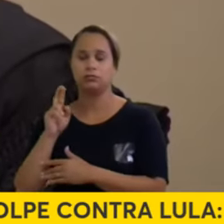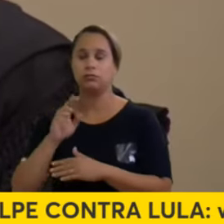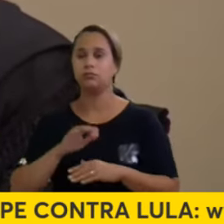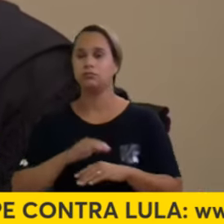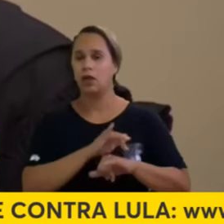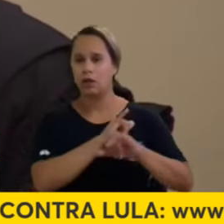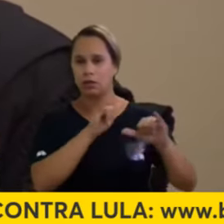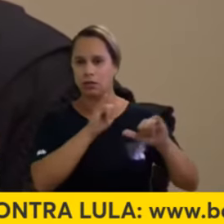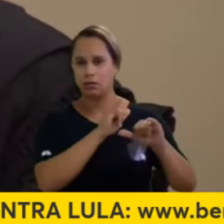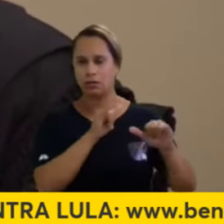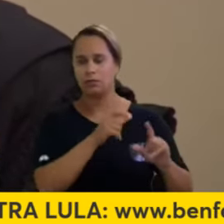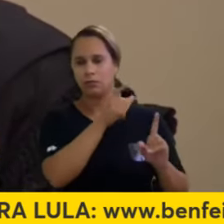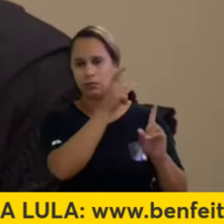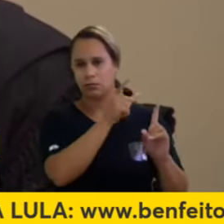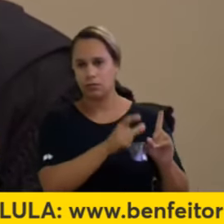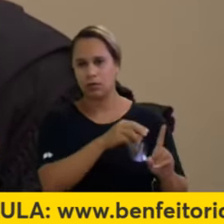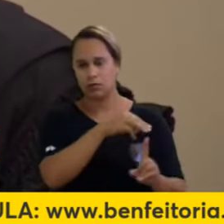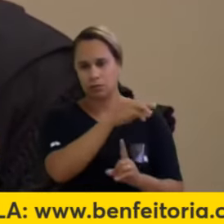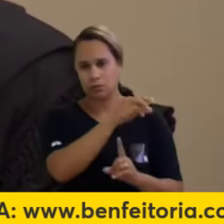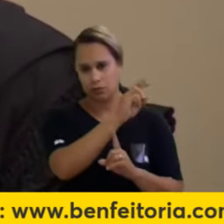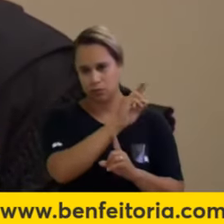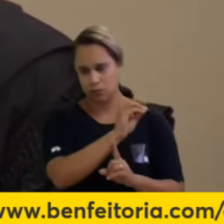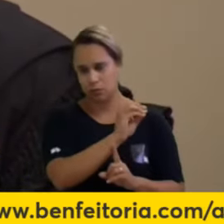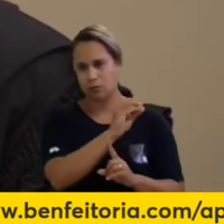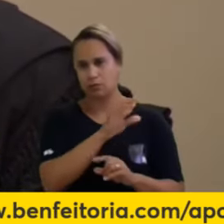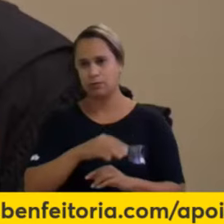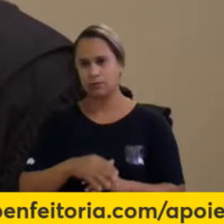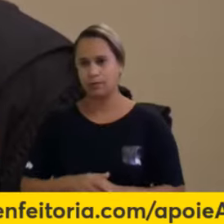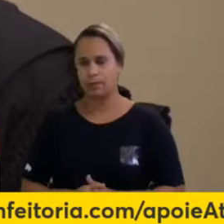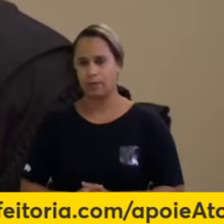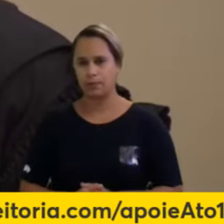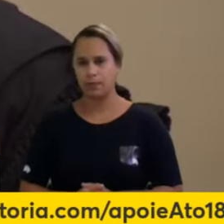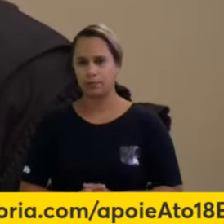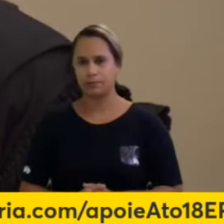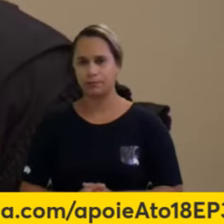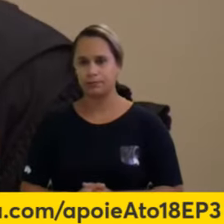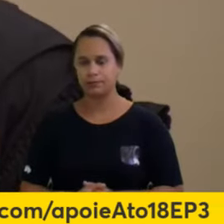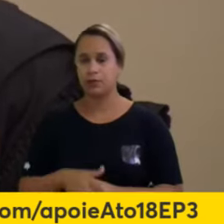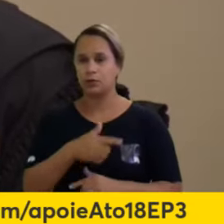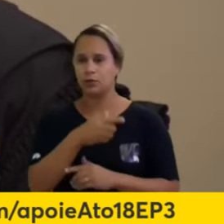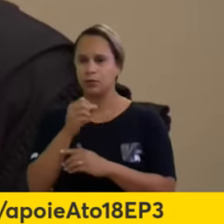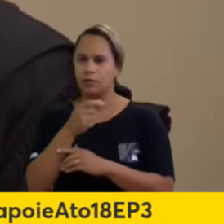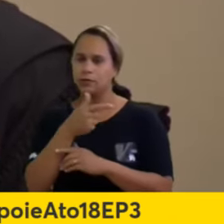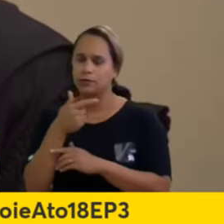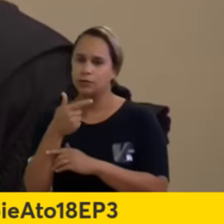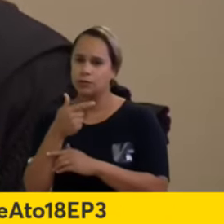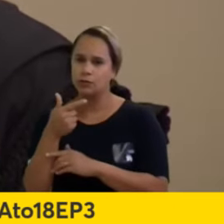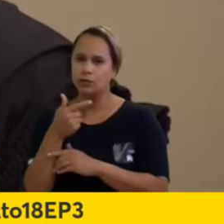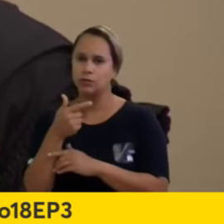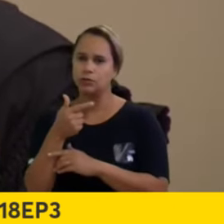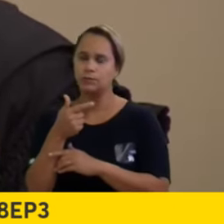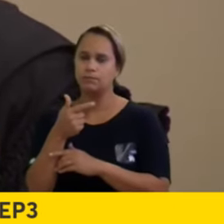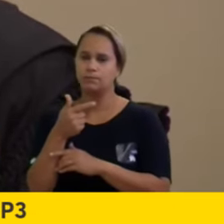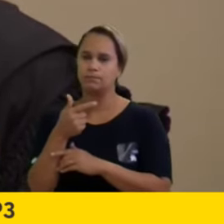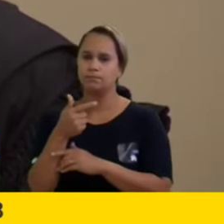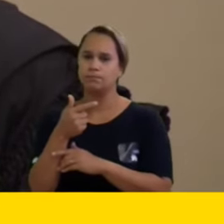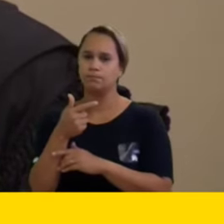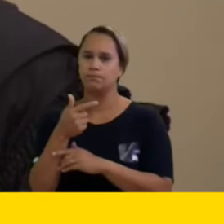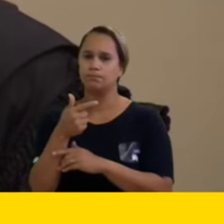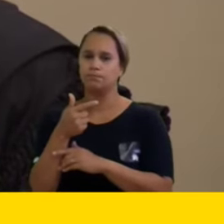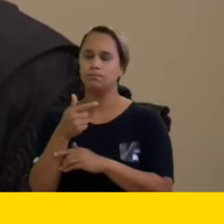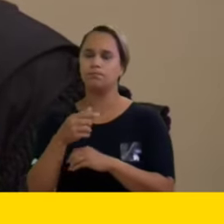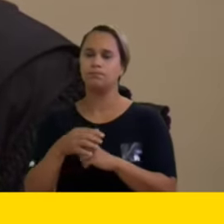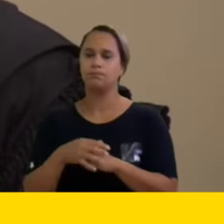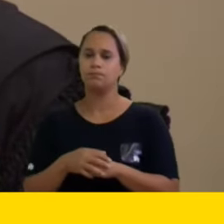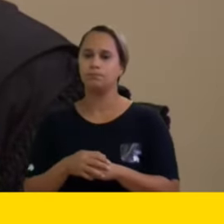bandeiras em Julho de 22 foi realizado o lançamento da pré-candidatura ao Senado o que deve ser considerado